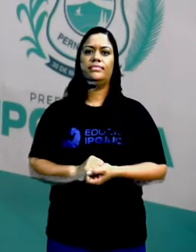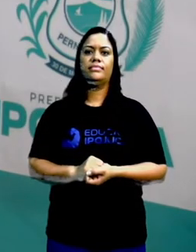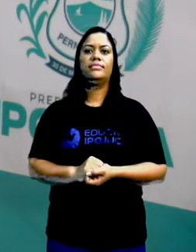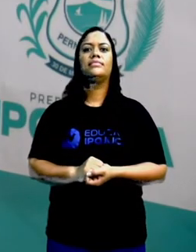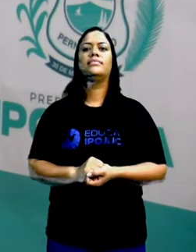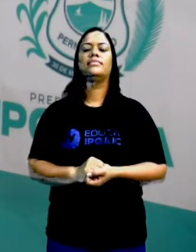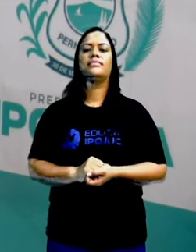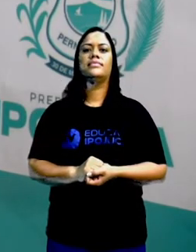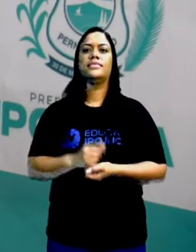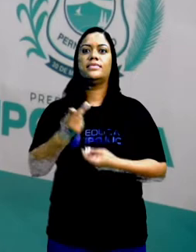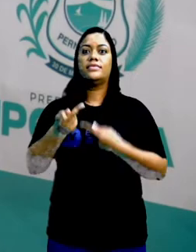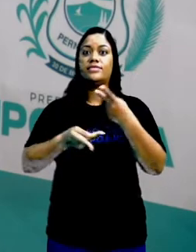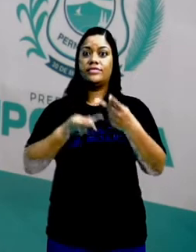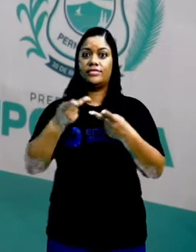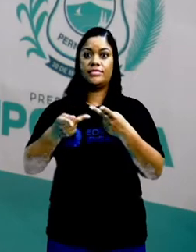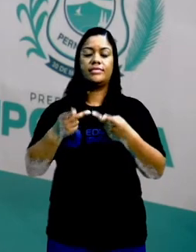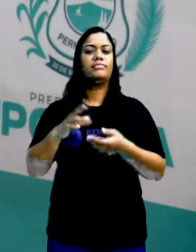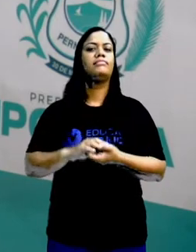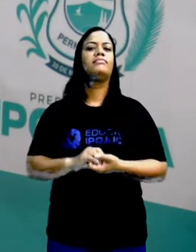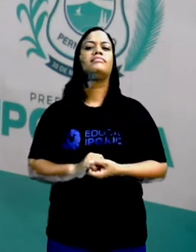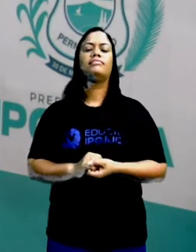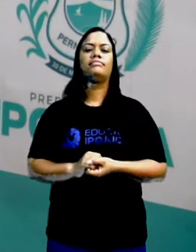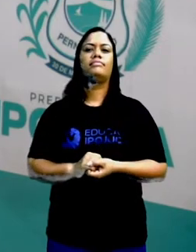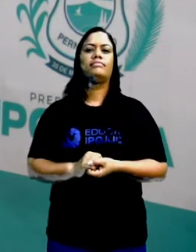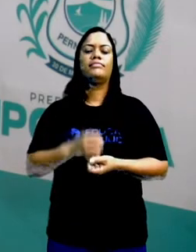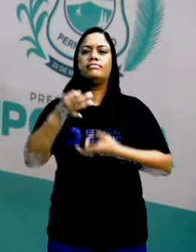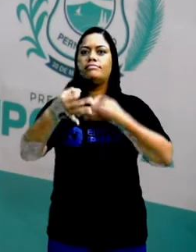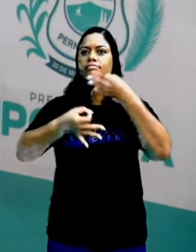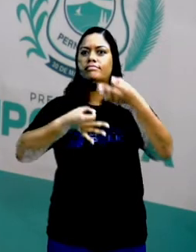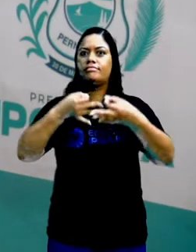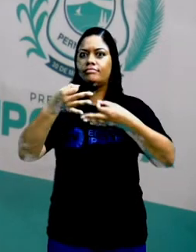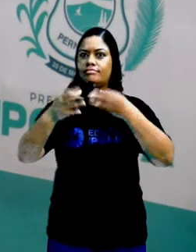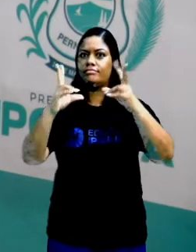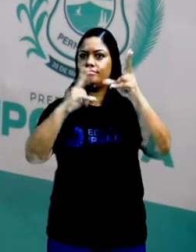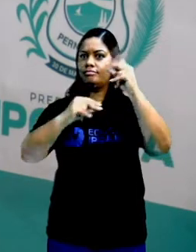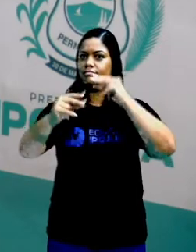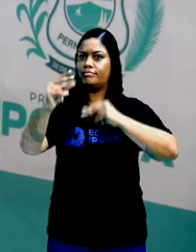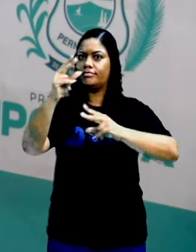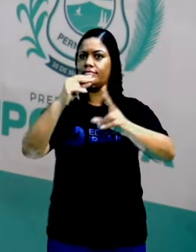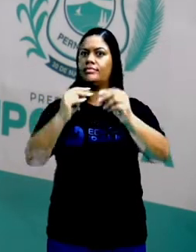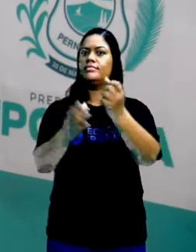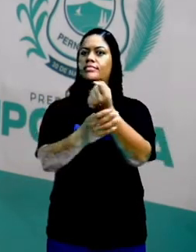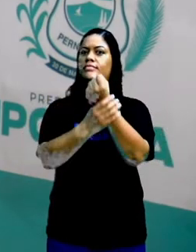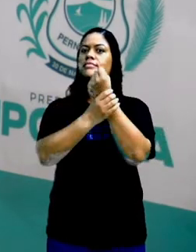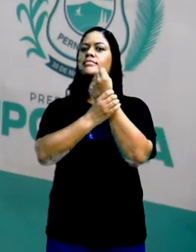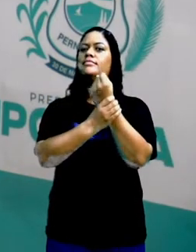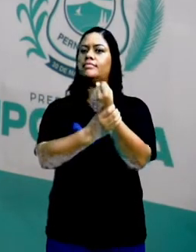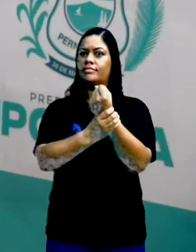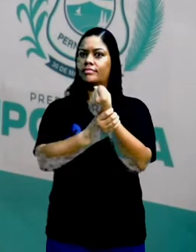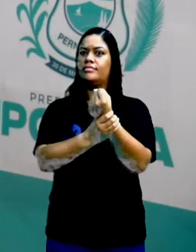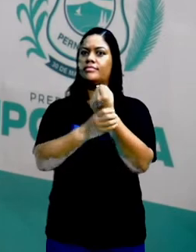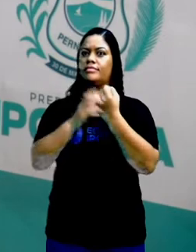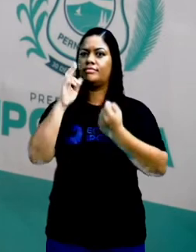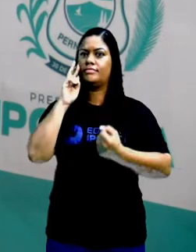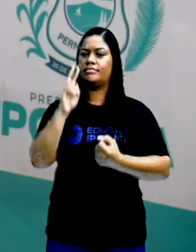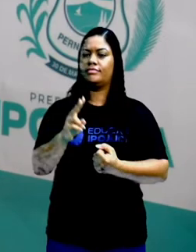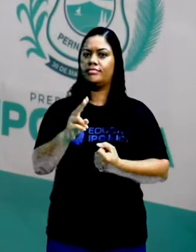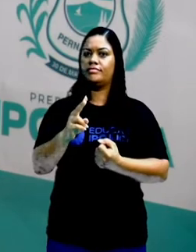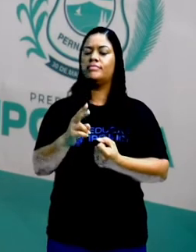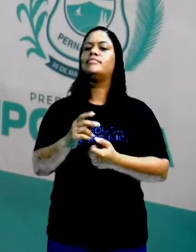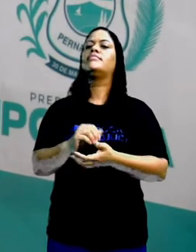uma questão polêmica questões atuais e Ele defende um determinado o ponto de vista posicionasse a favor